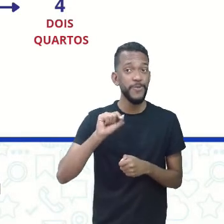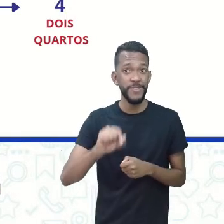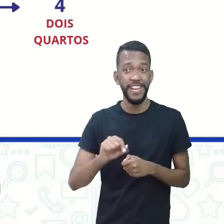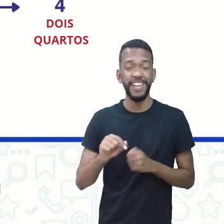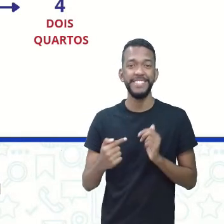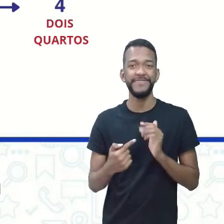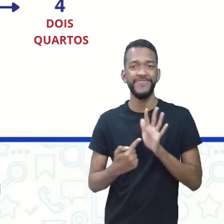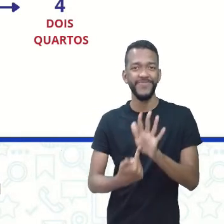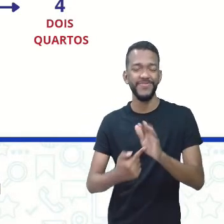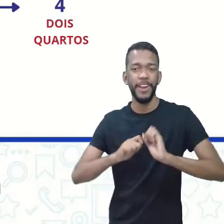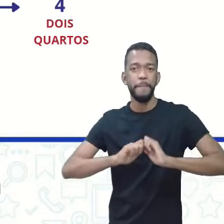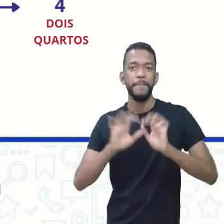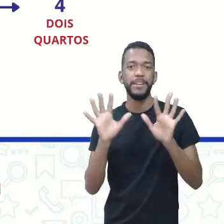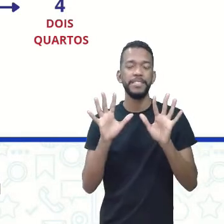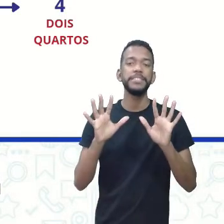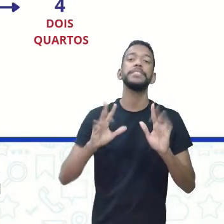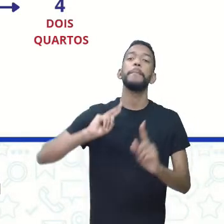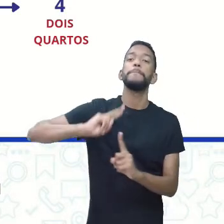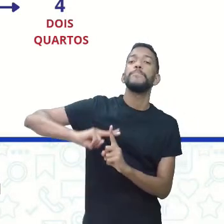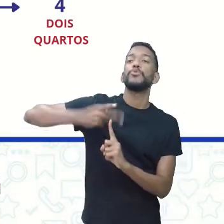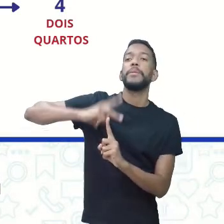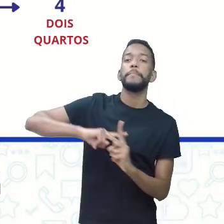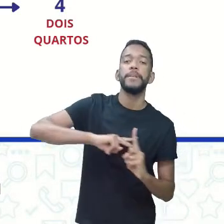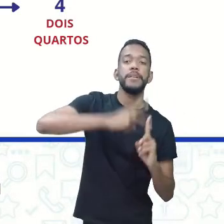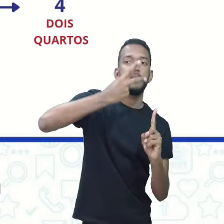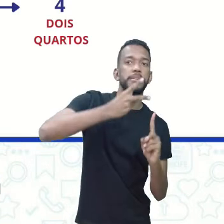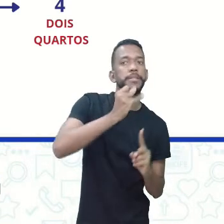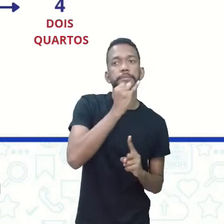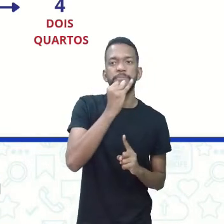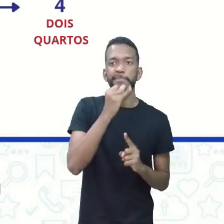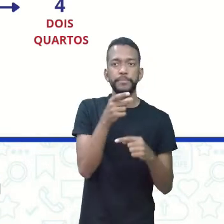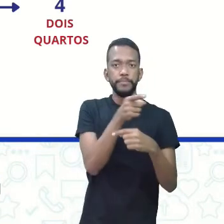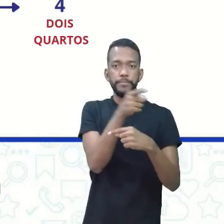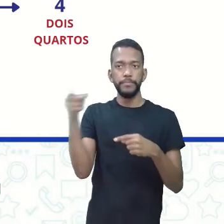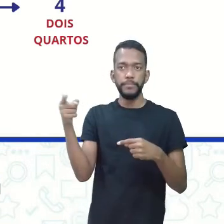aparecer multiplicando uma fração inteira. Então, aqui a